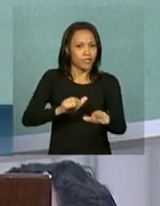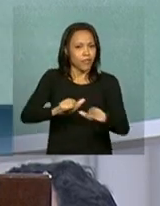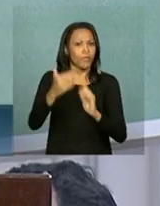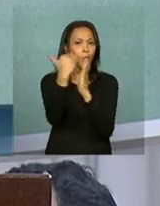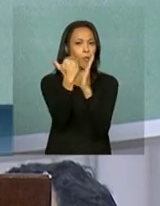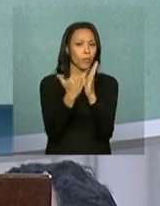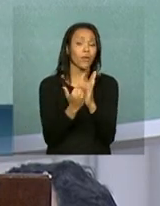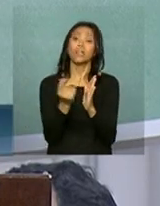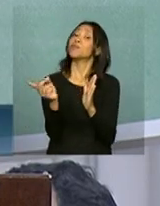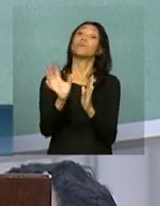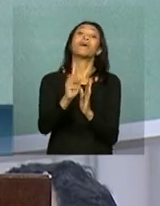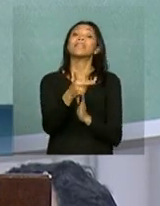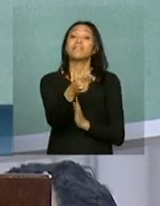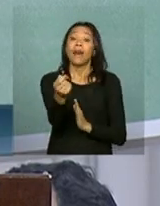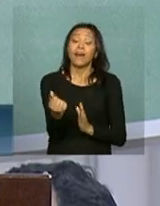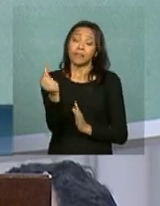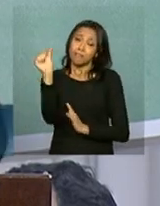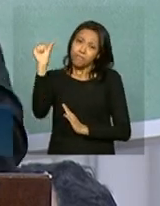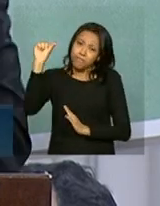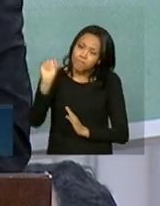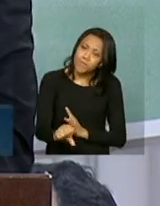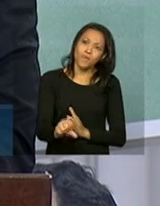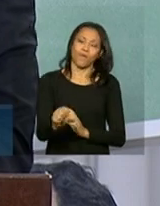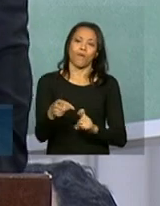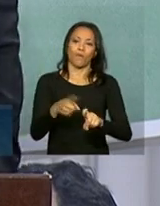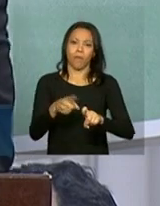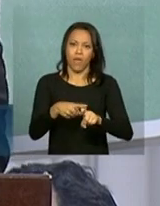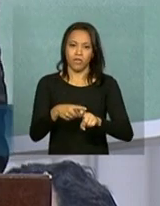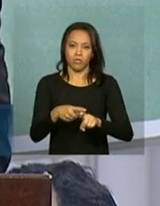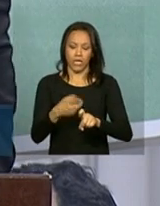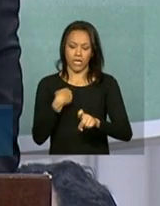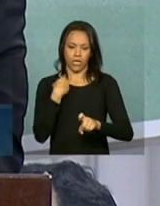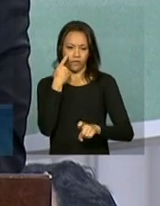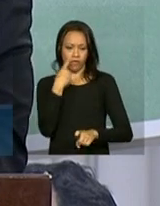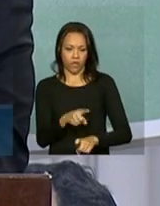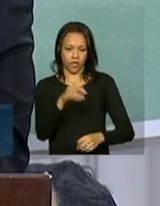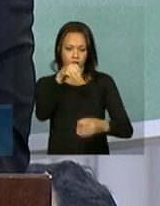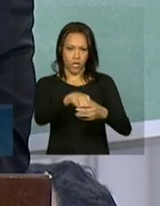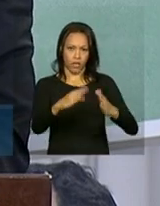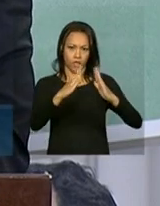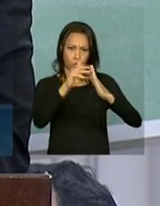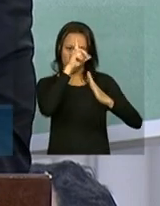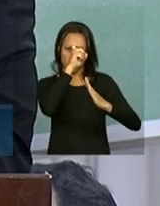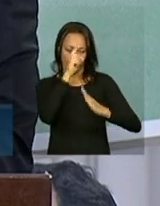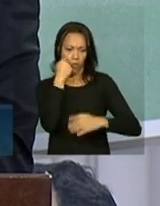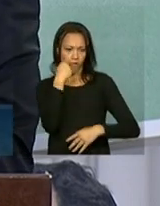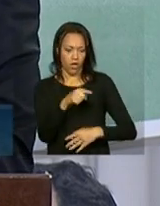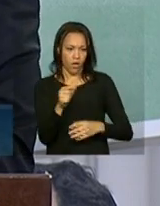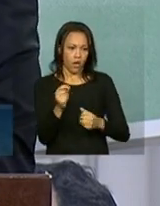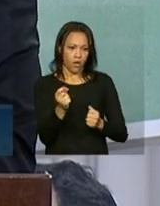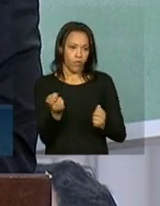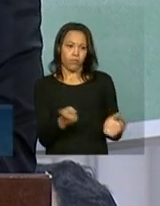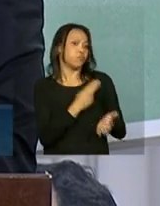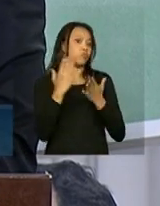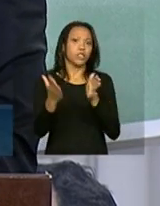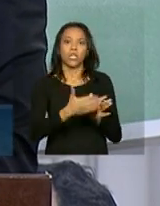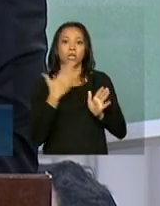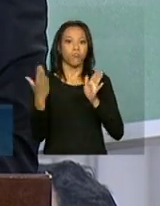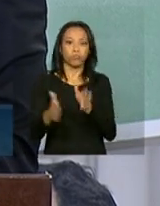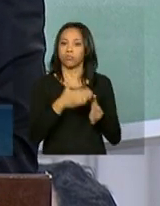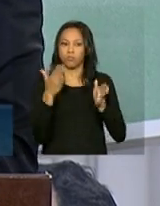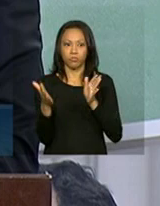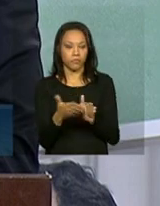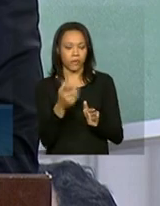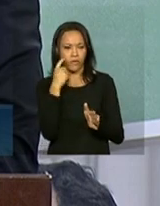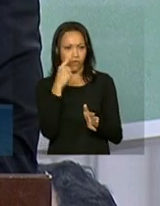há nada pior para um médico do que ele estar num pronto-socorro e ele receber, às vezes, um caso